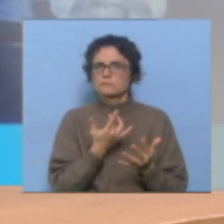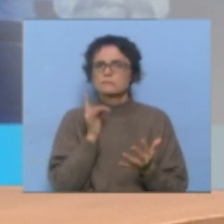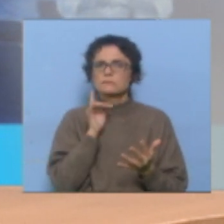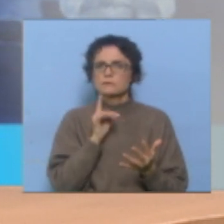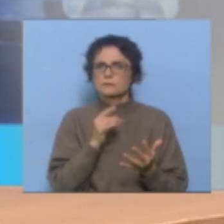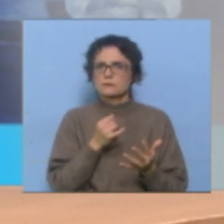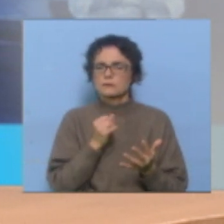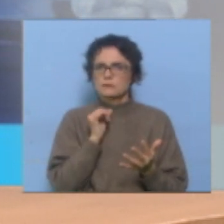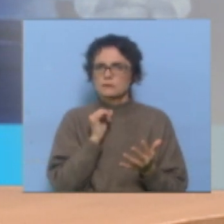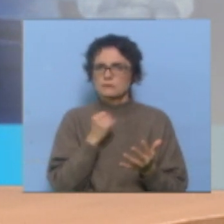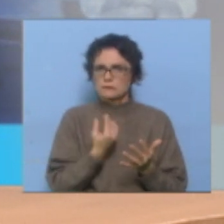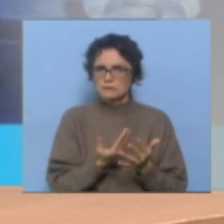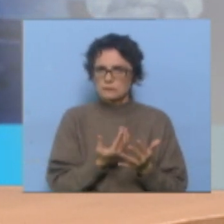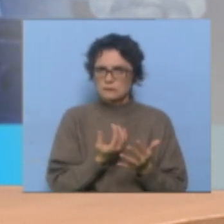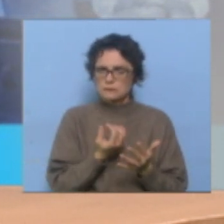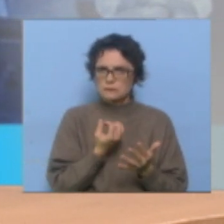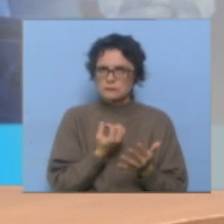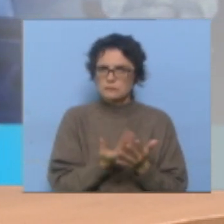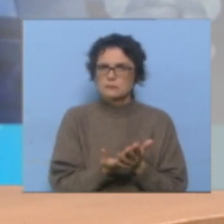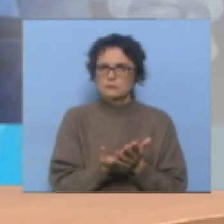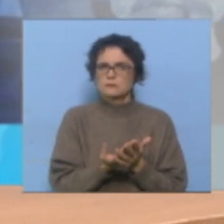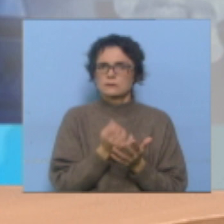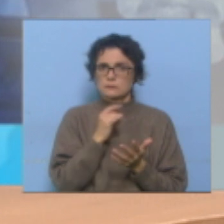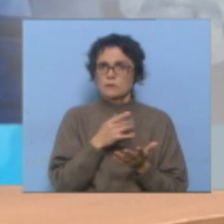e na minha percepção, que está muito